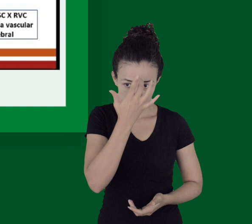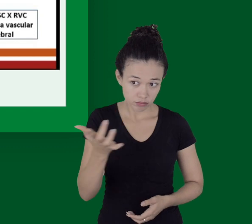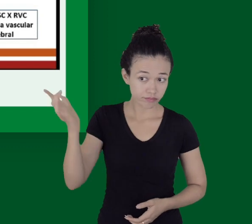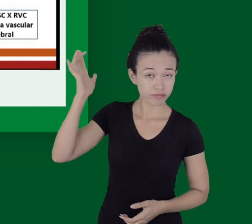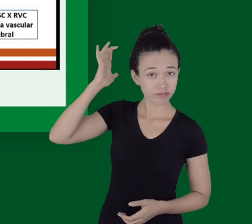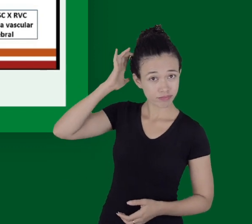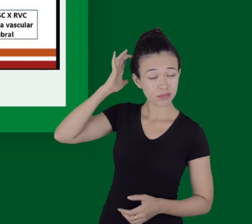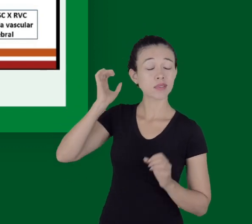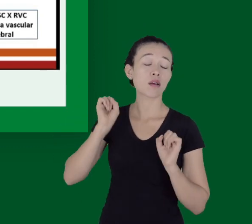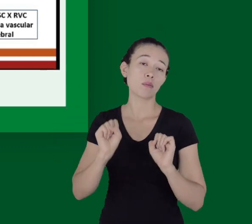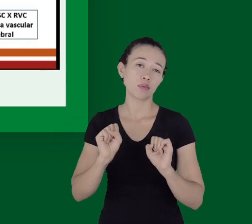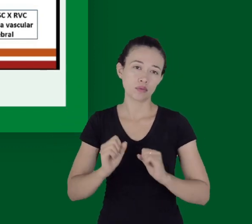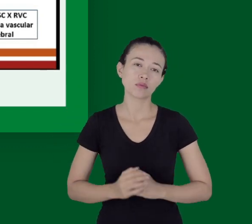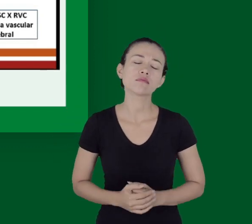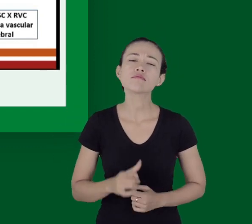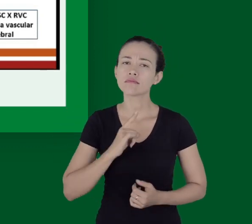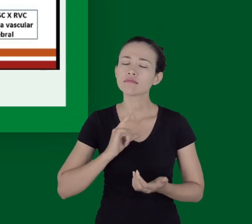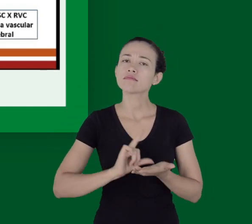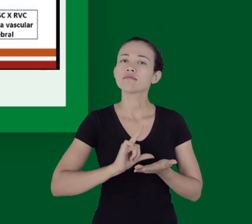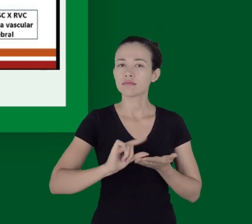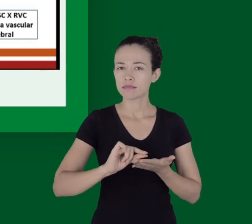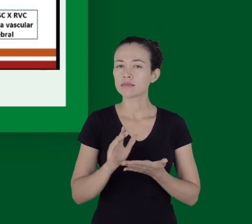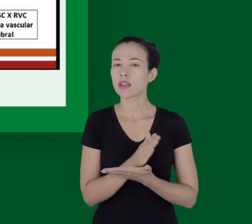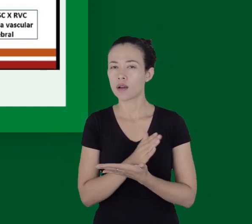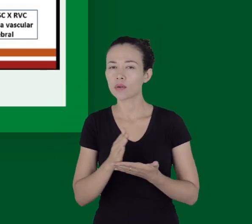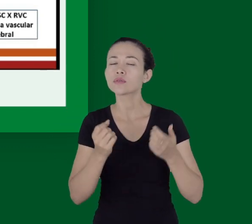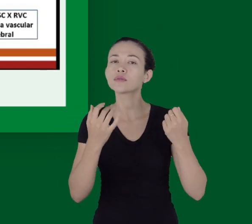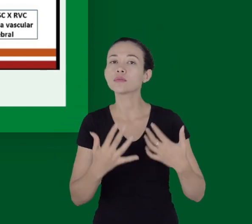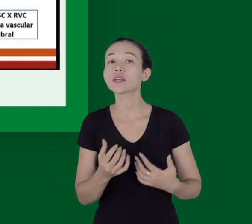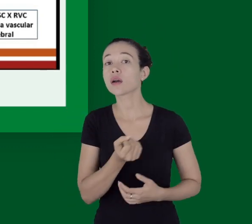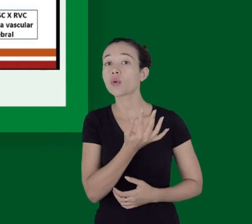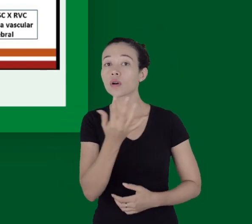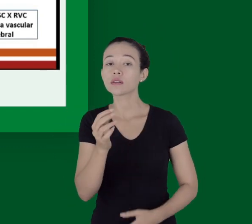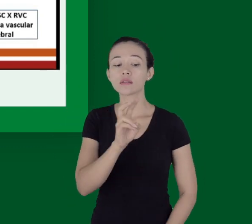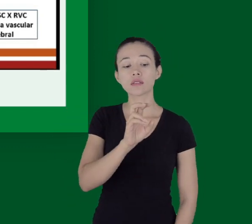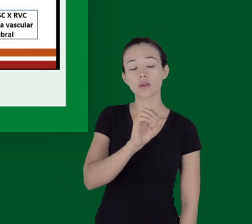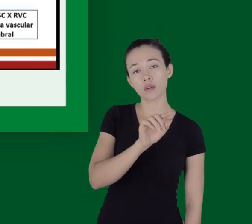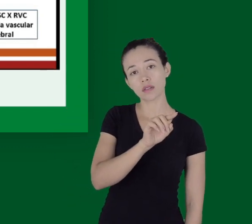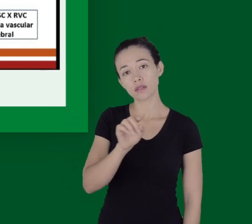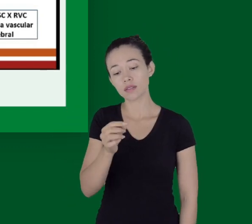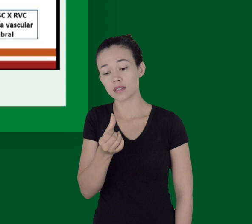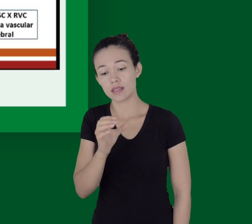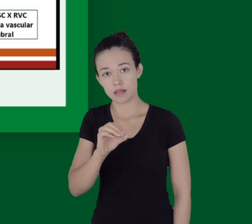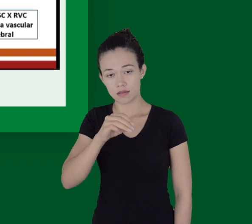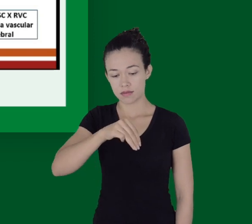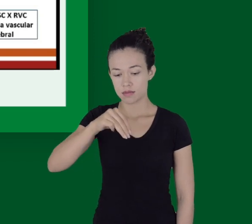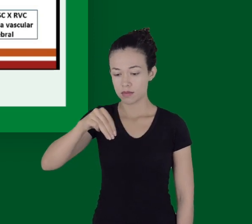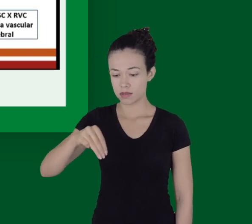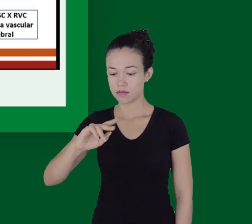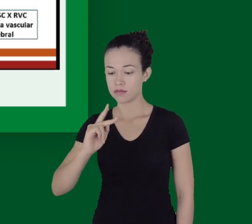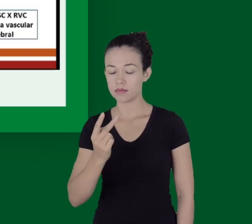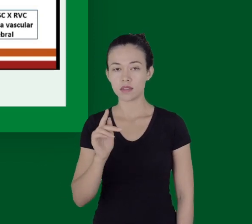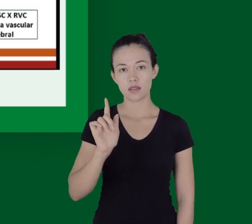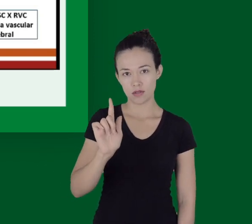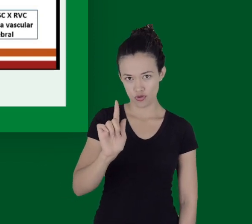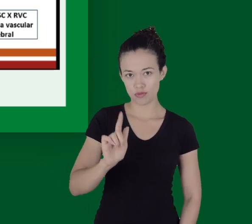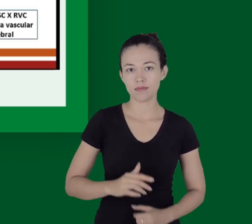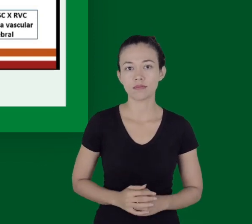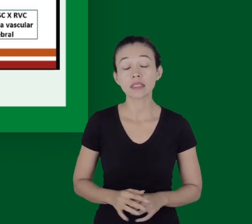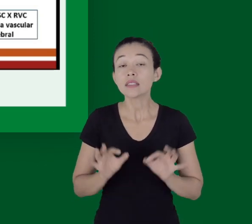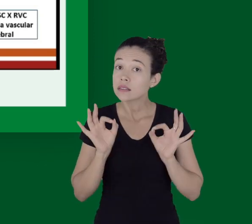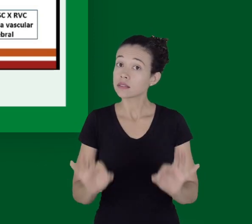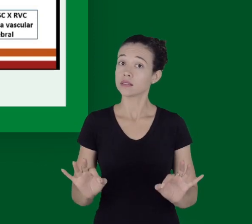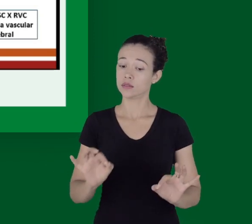ocorrendo. E tem estudos que já me trazem essa configuração de 50 a 60 milímetros de